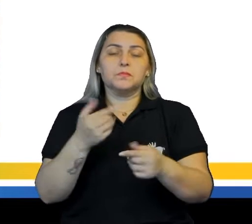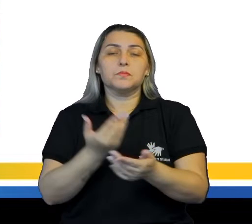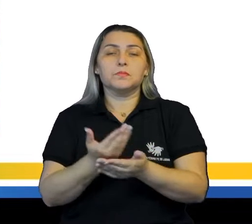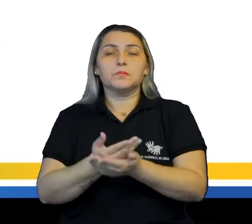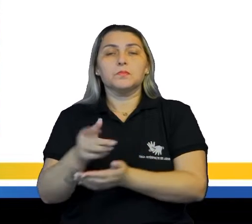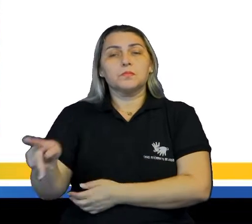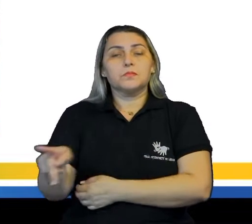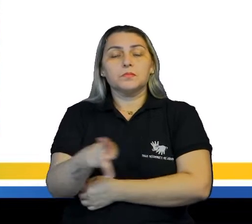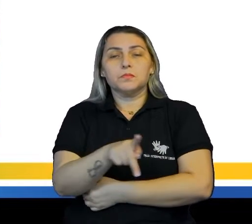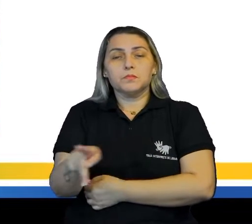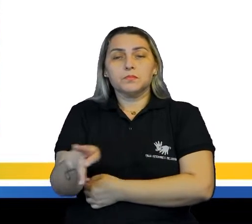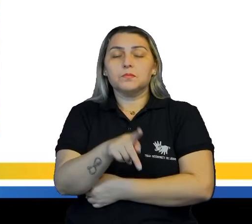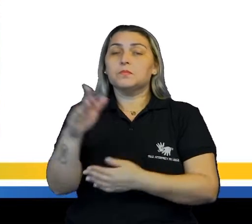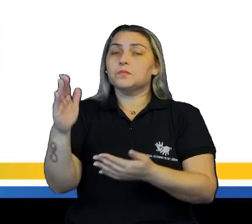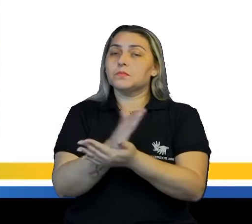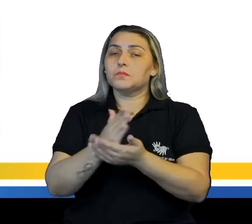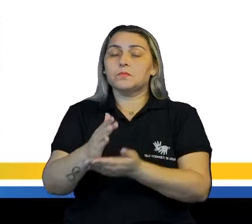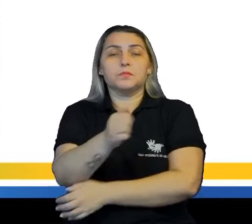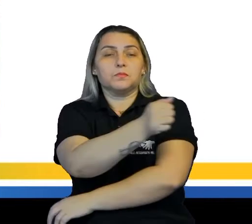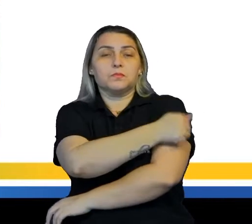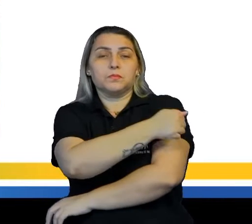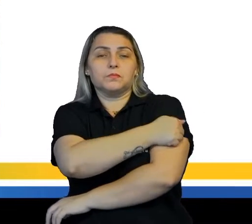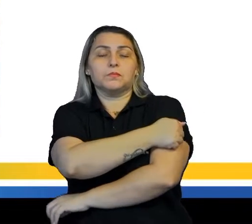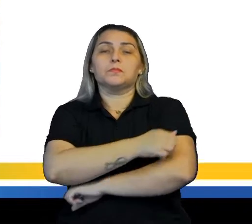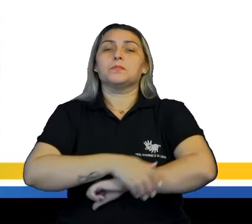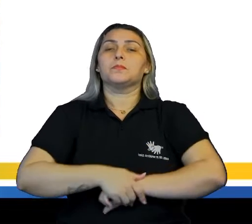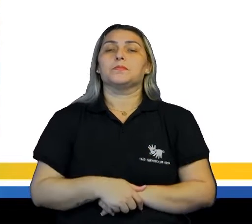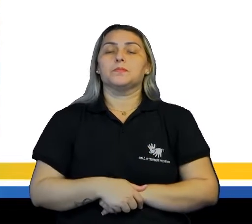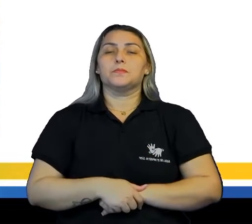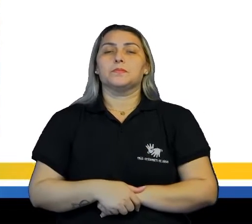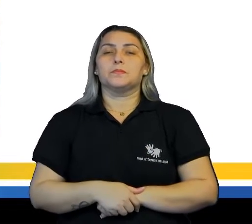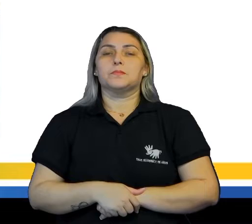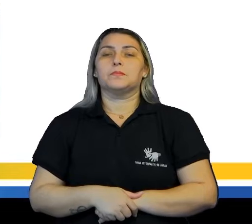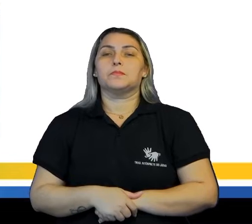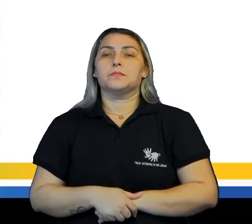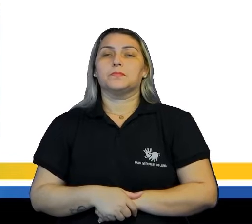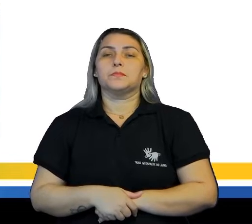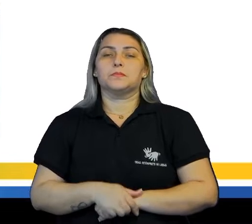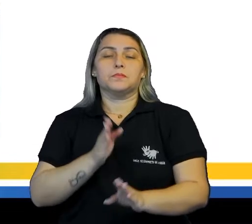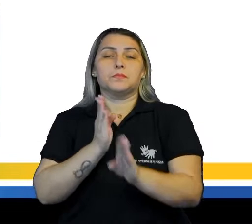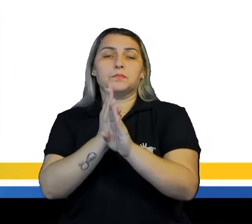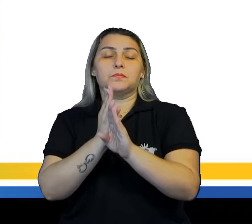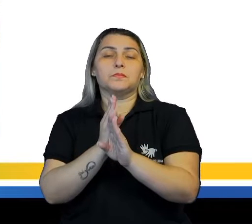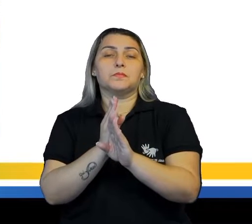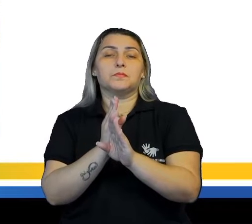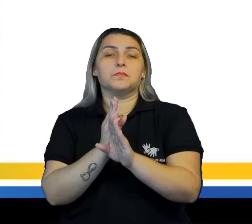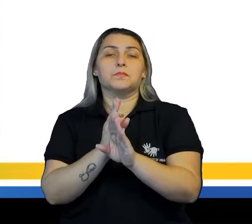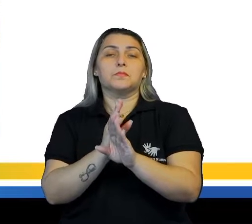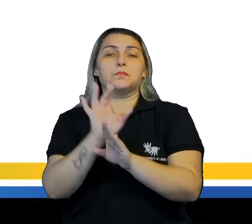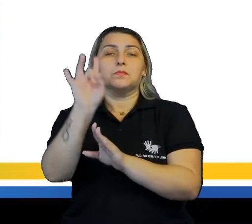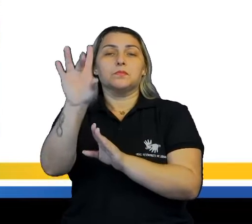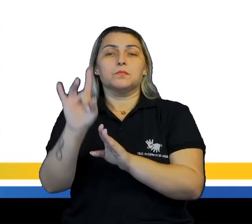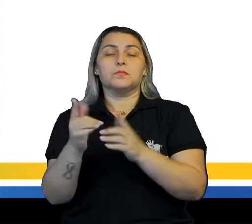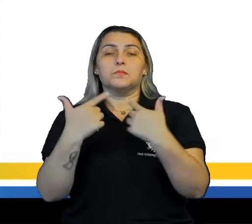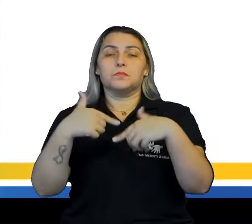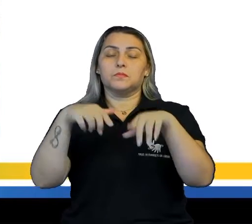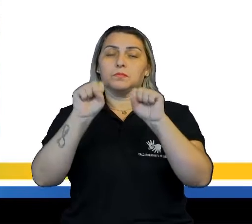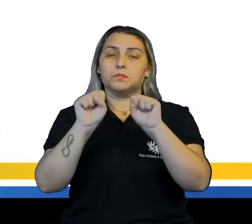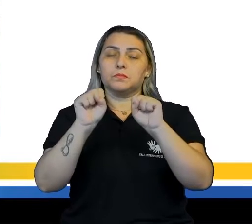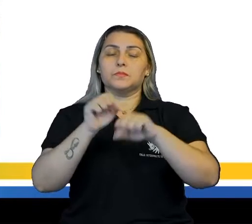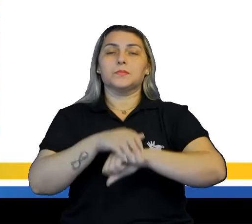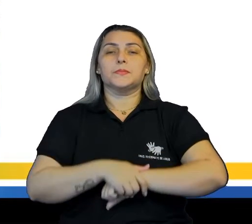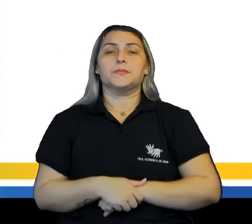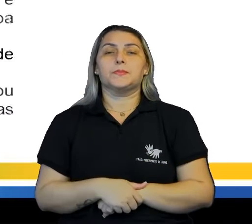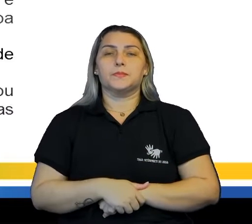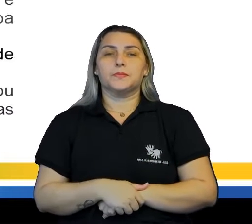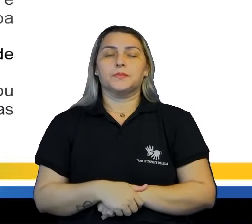uma professora e alguns alunos. Então, vamos identificar o tipo de linguagem de cada uma